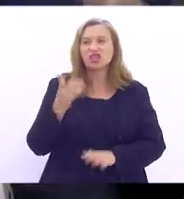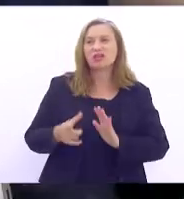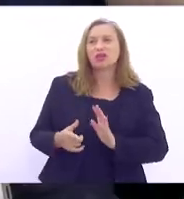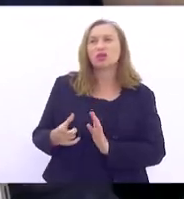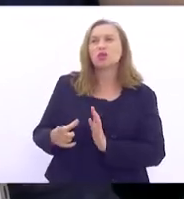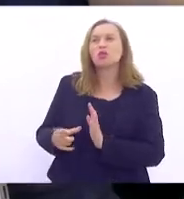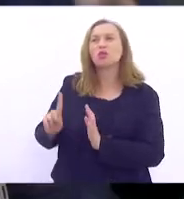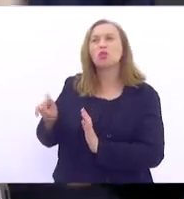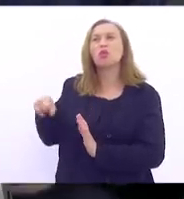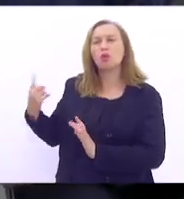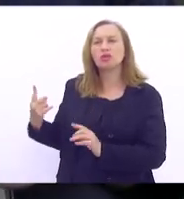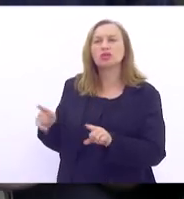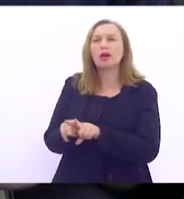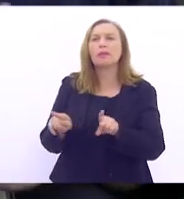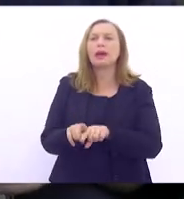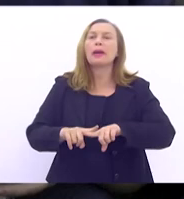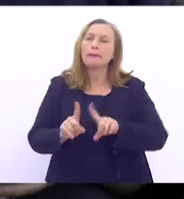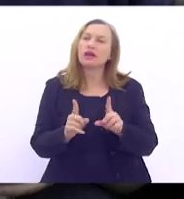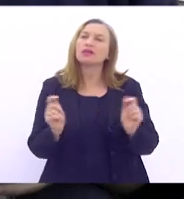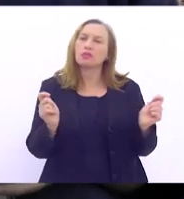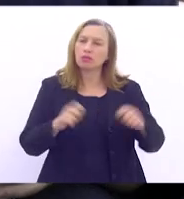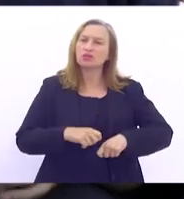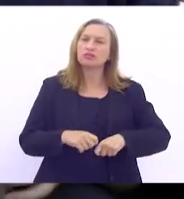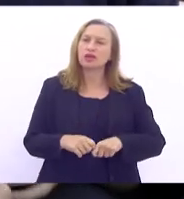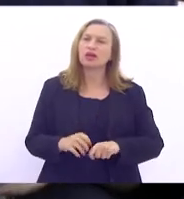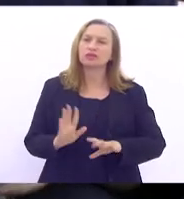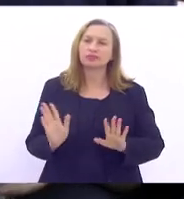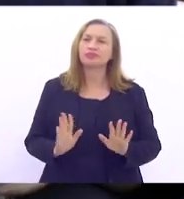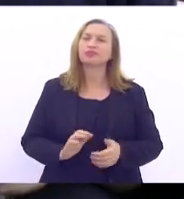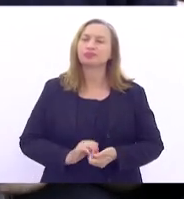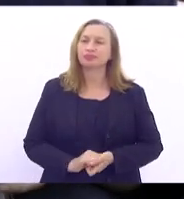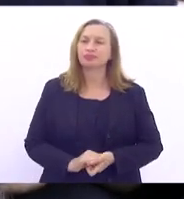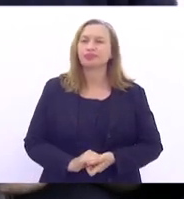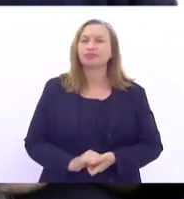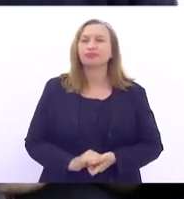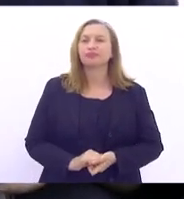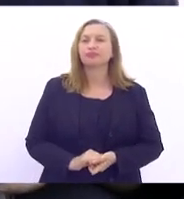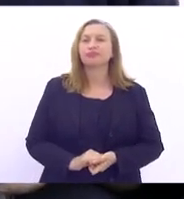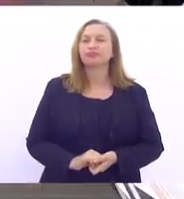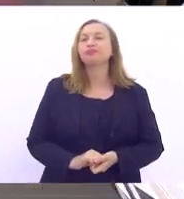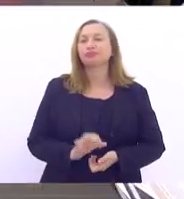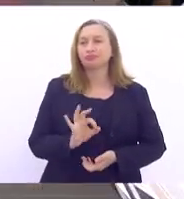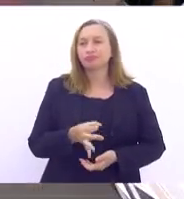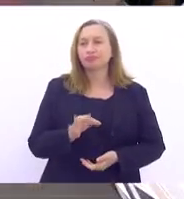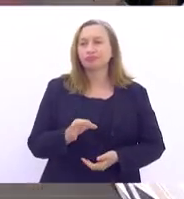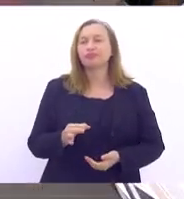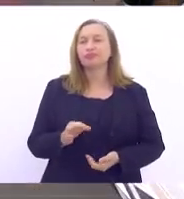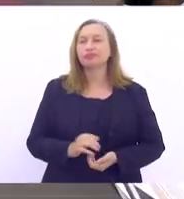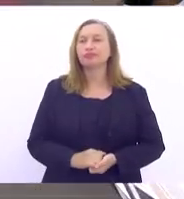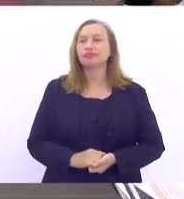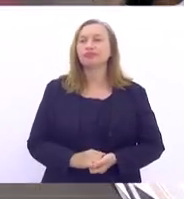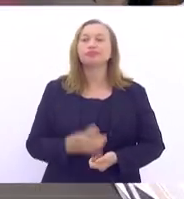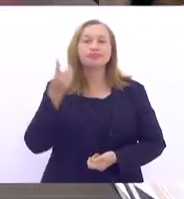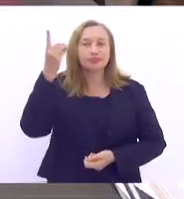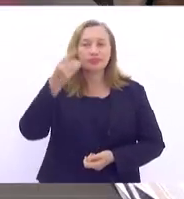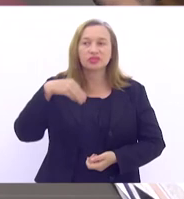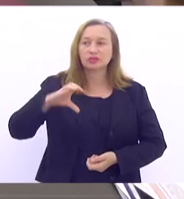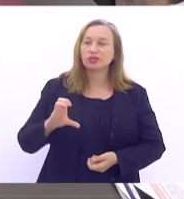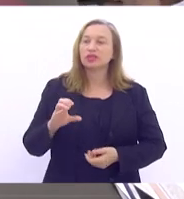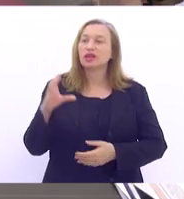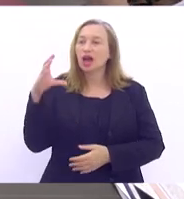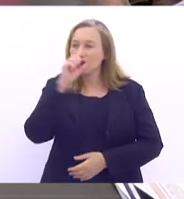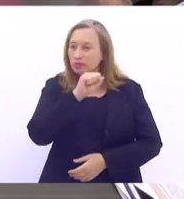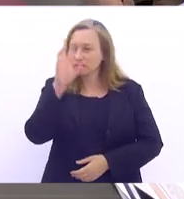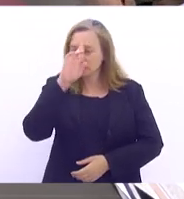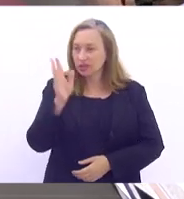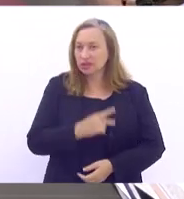também poderia ser considerado, mas a gente vai ter a possibilidade de encontrar. Foi isso que eu pedi para falar, e foi. Não, pertinente a abordagem de Vossa Excelência. Deputado Mink. Rapidamente, presidente.